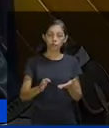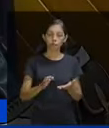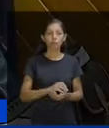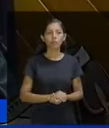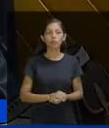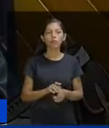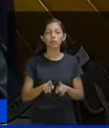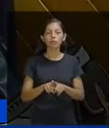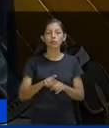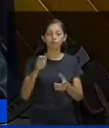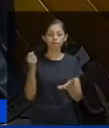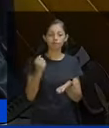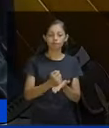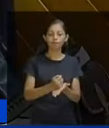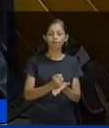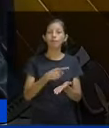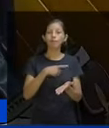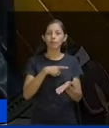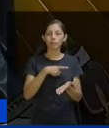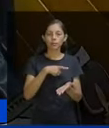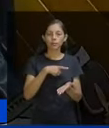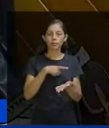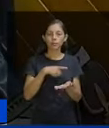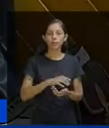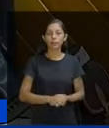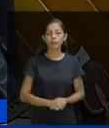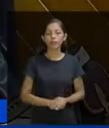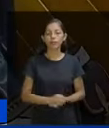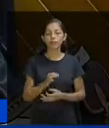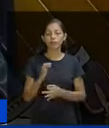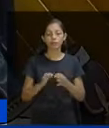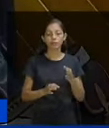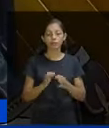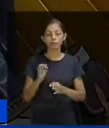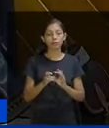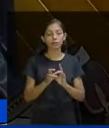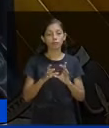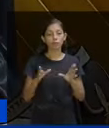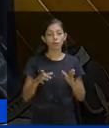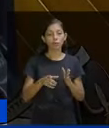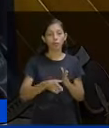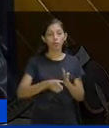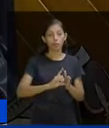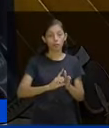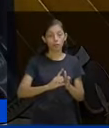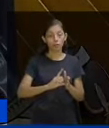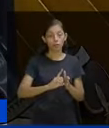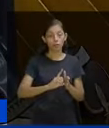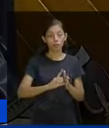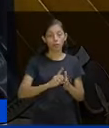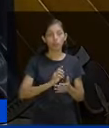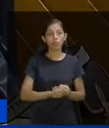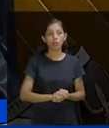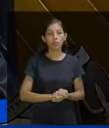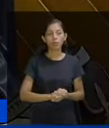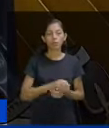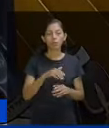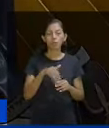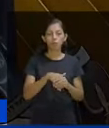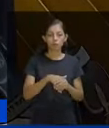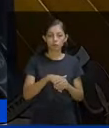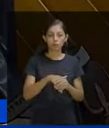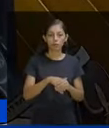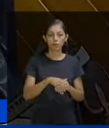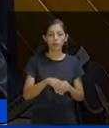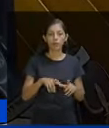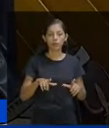do pedido de registro de candidatura e homologado pelo juízo, tudo isso antes da eleição. E, de repente, com o